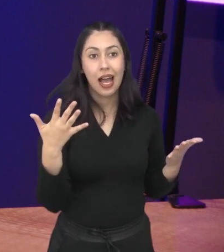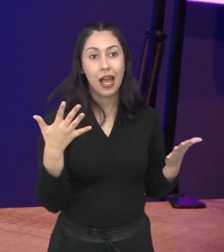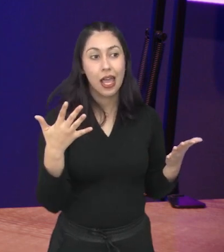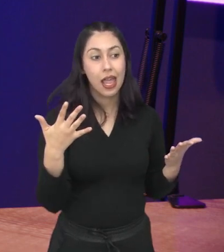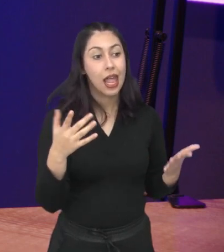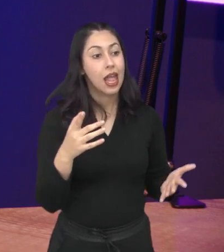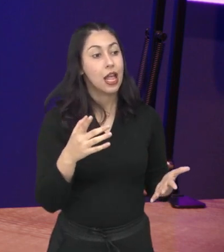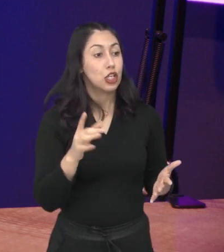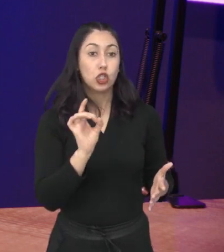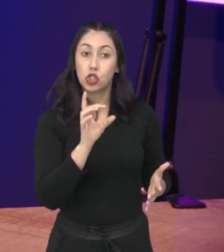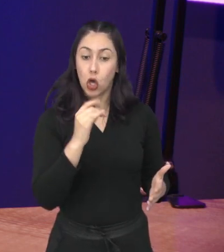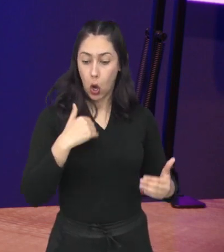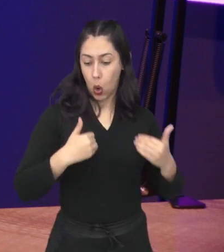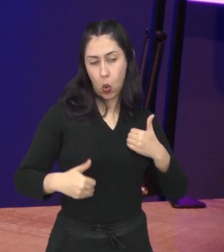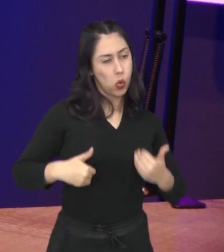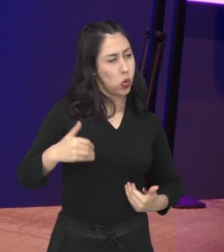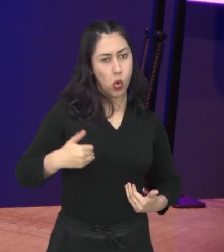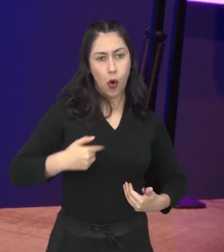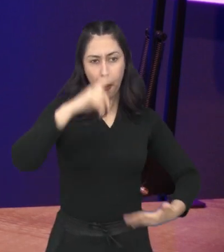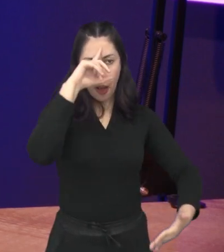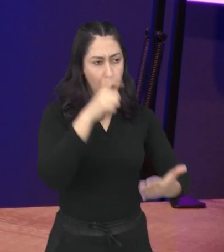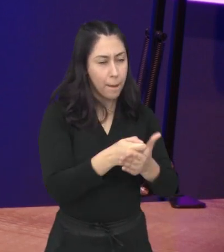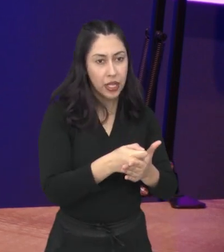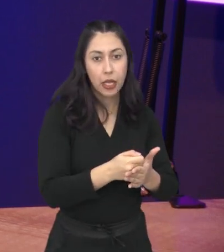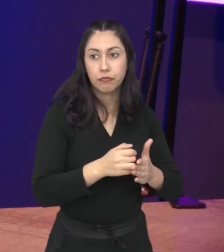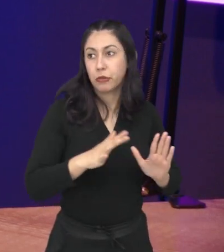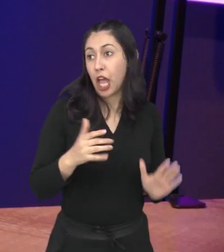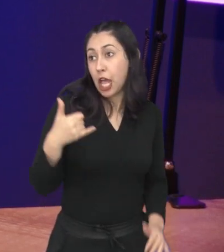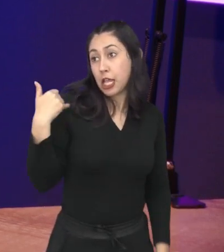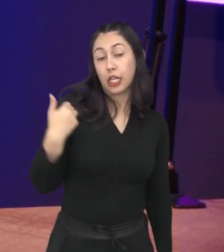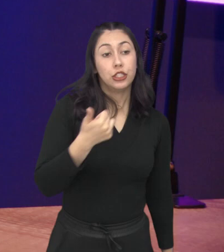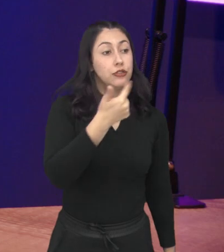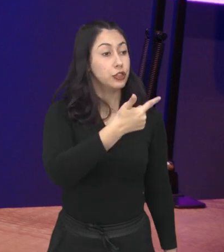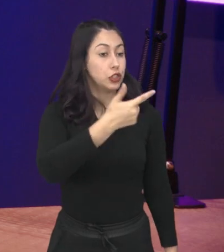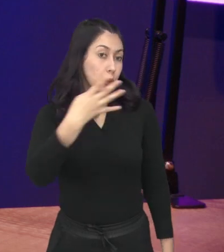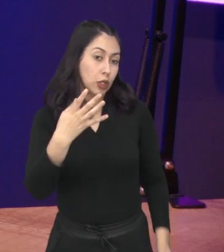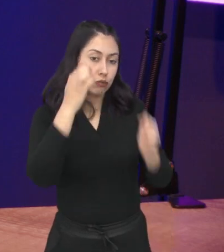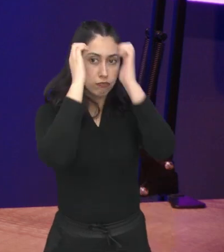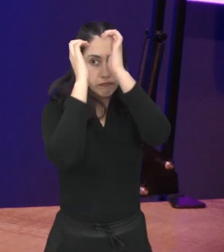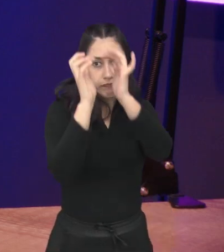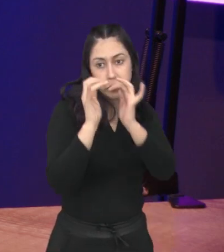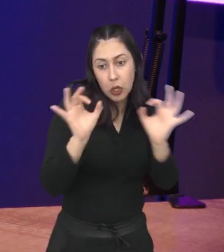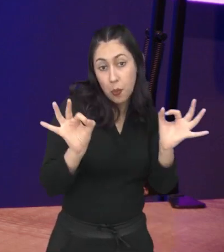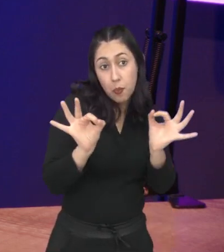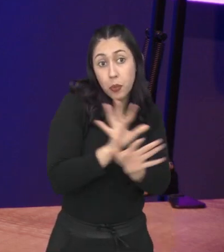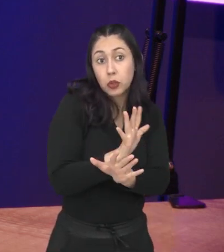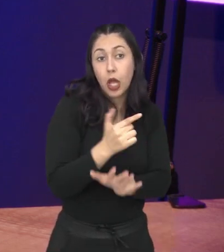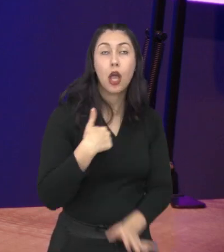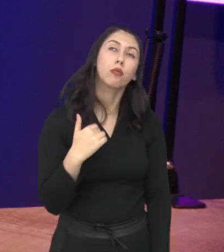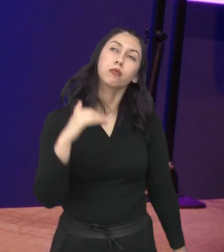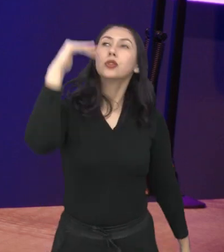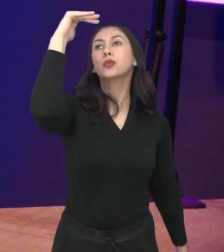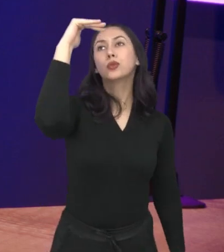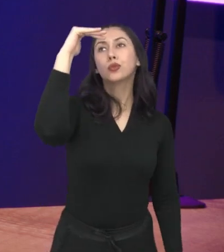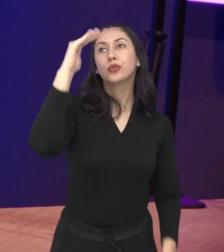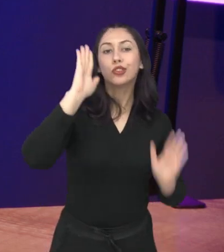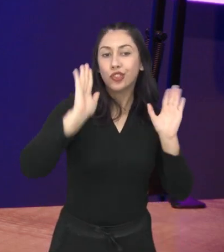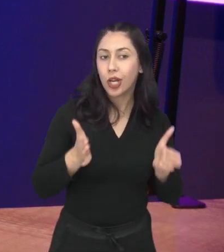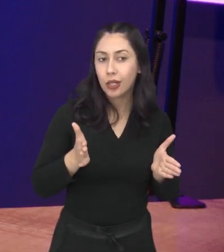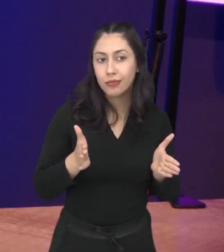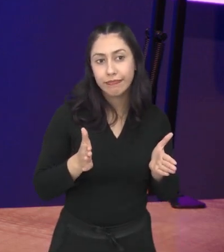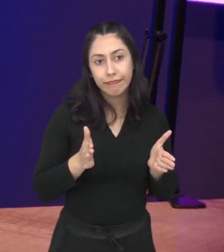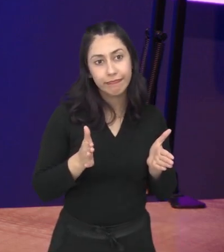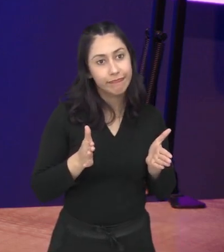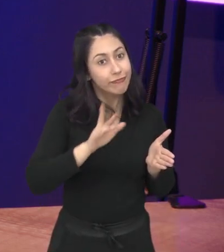só considerada por um fator biológico. Que seria assim, fiz 24 anos, meu cérebro está desenvolvido, meu corpo está desenvolvido, sou um